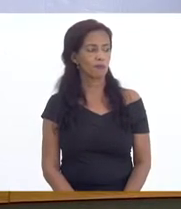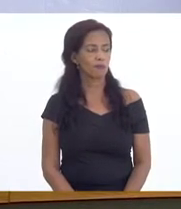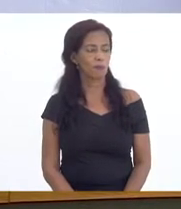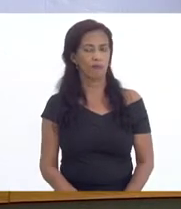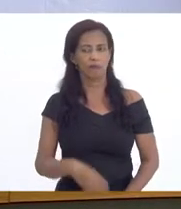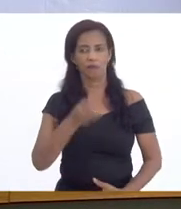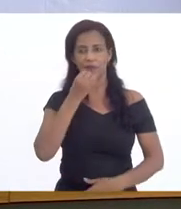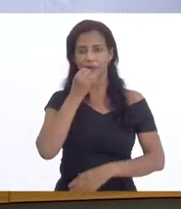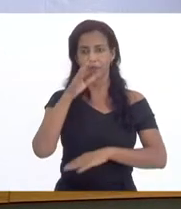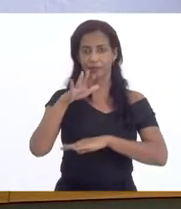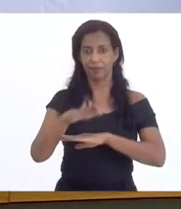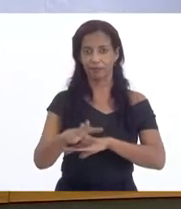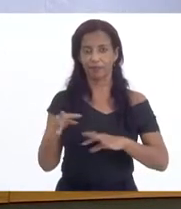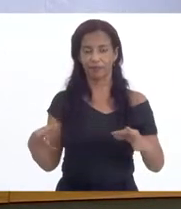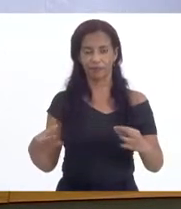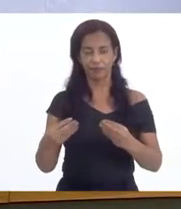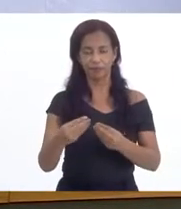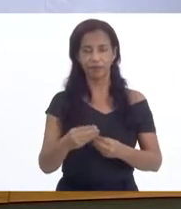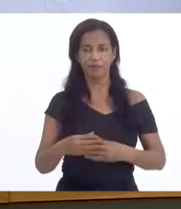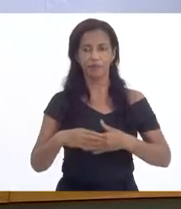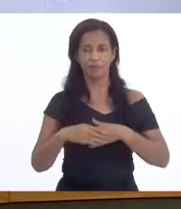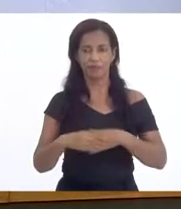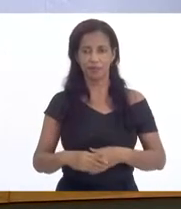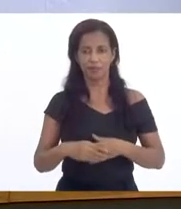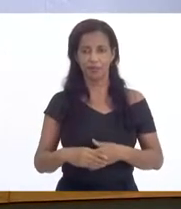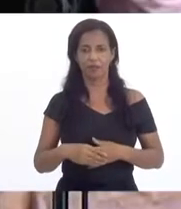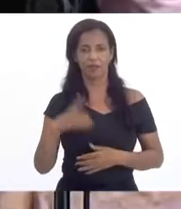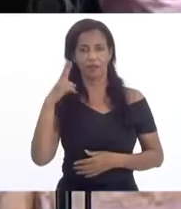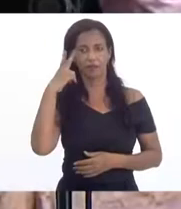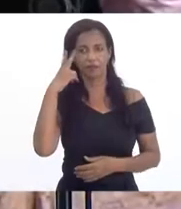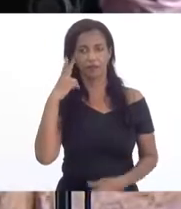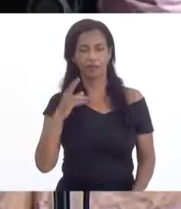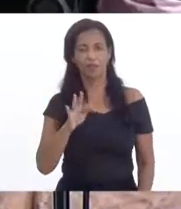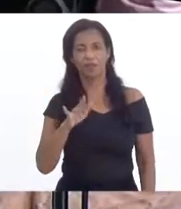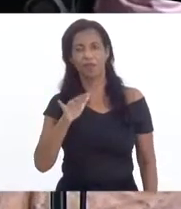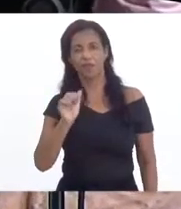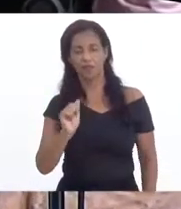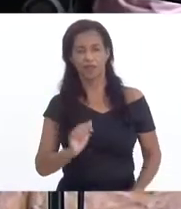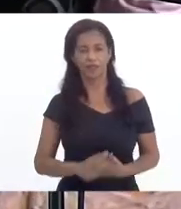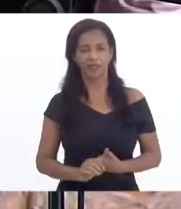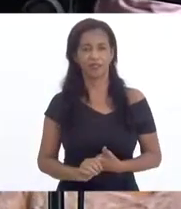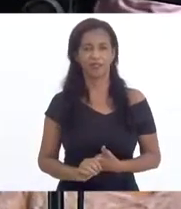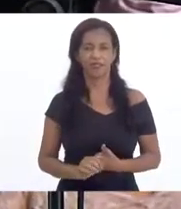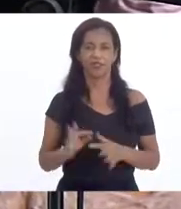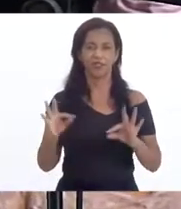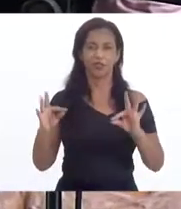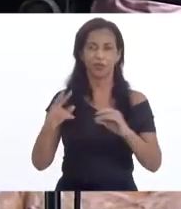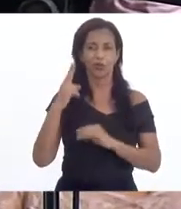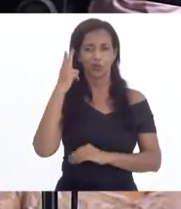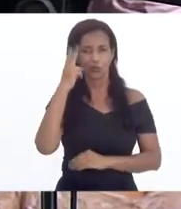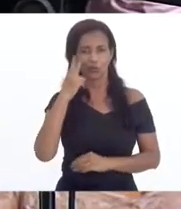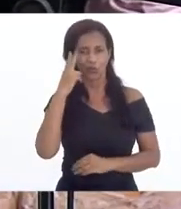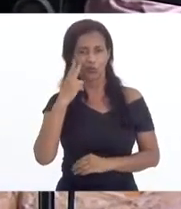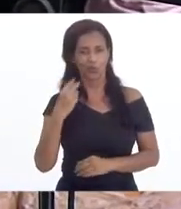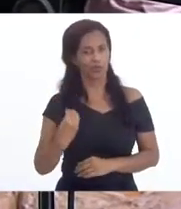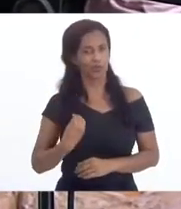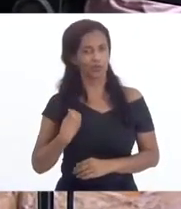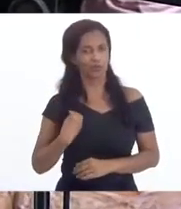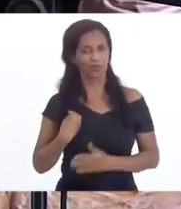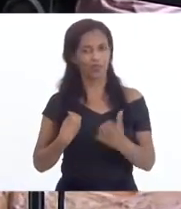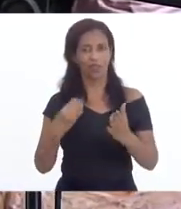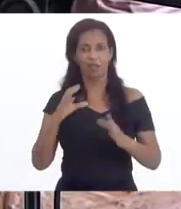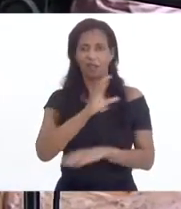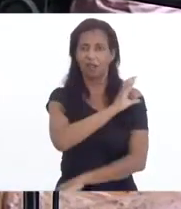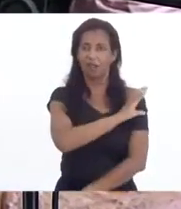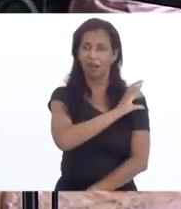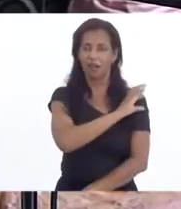Boa tarde a todos. Cumprimentar aí o vereador Frank, São João da Barra, assim cumprimento todos os vereadores presentes, Campos